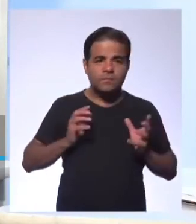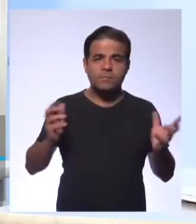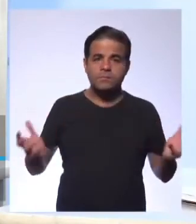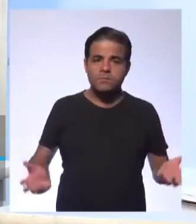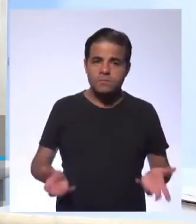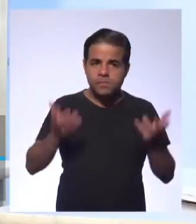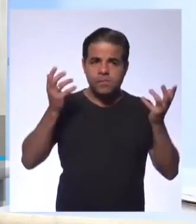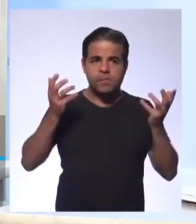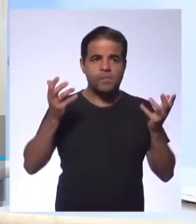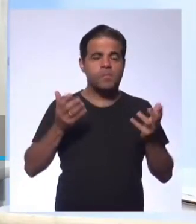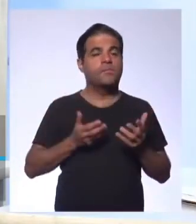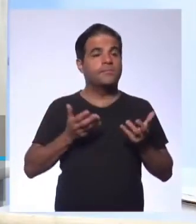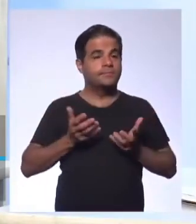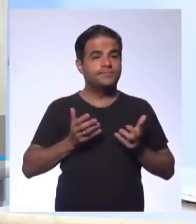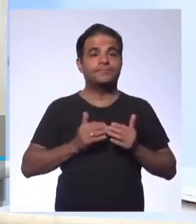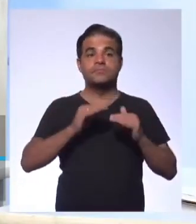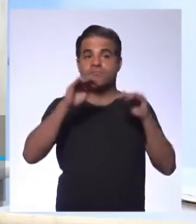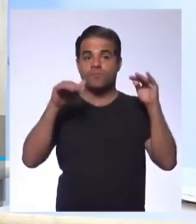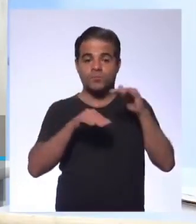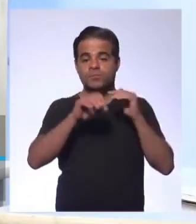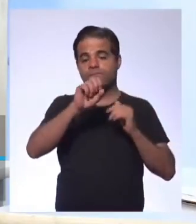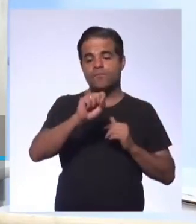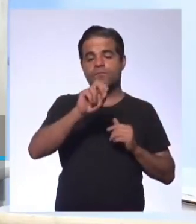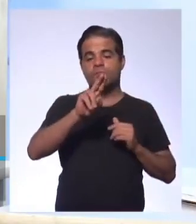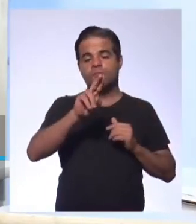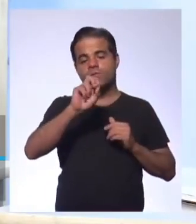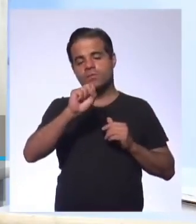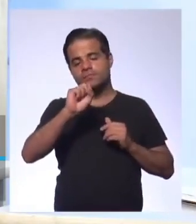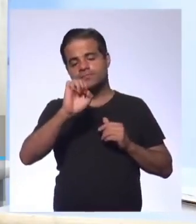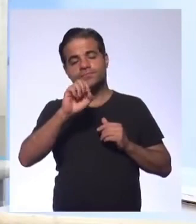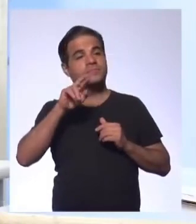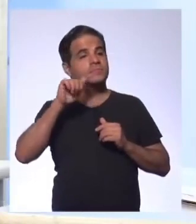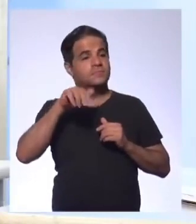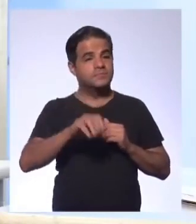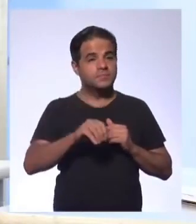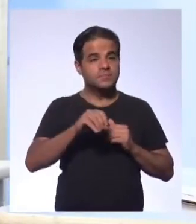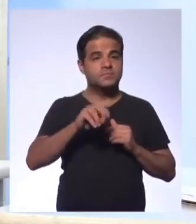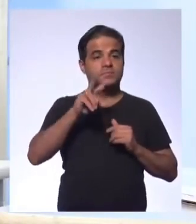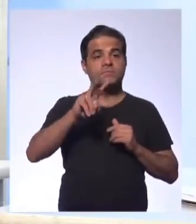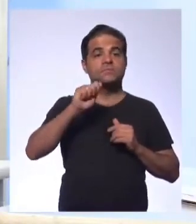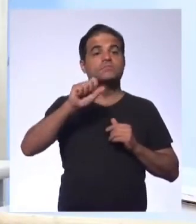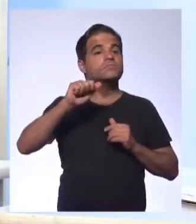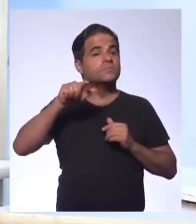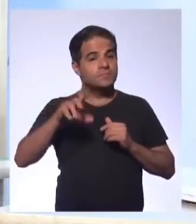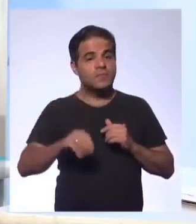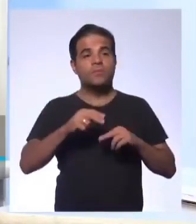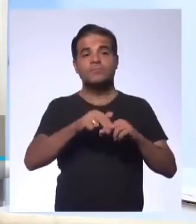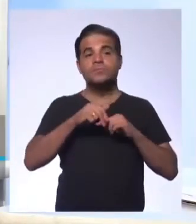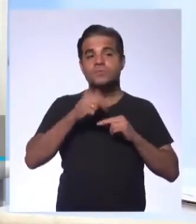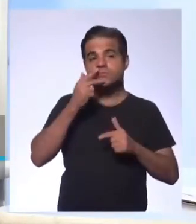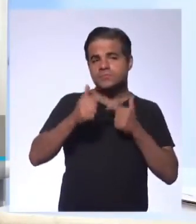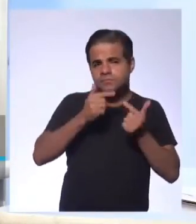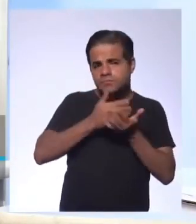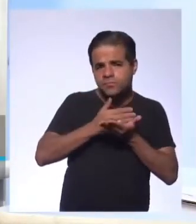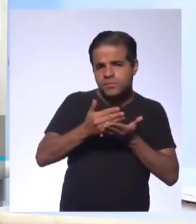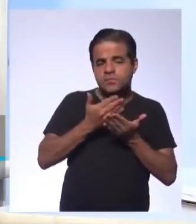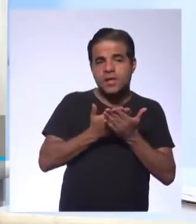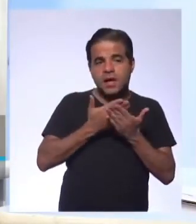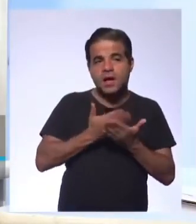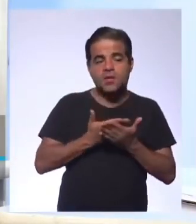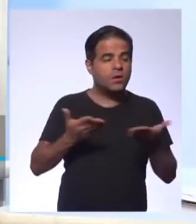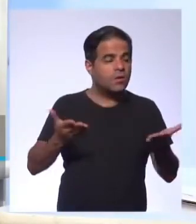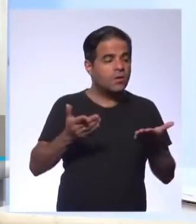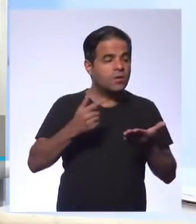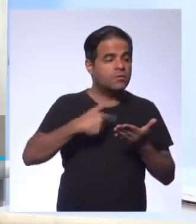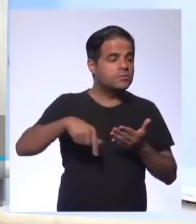nós temos agora, abaixo aí dos suzeranos e vassalos, os servos. Por isso que nós falamos sobre trabalho lá no comecinho da aula, porque agora nós